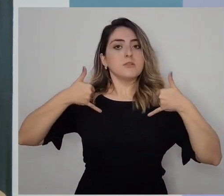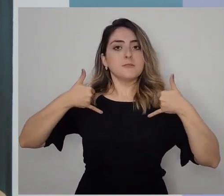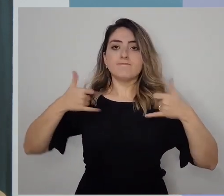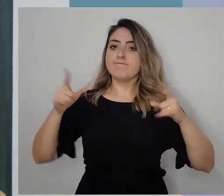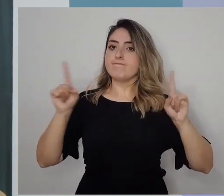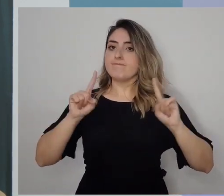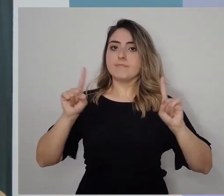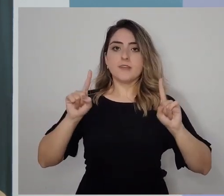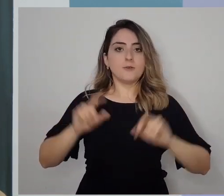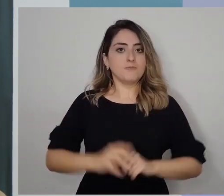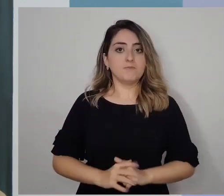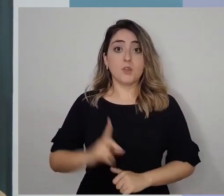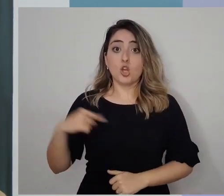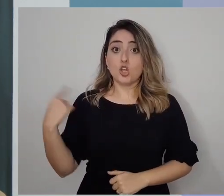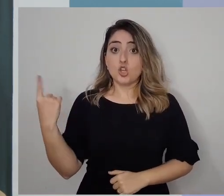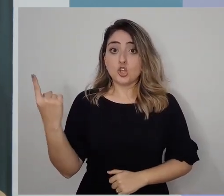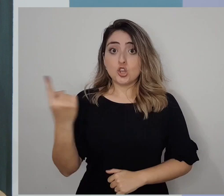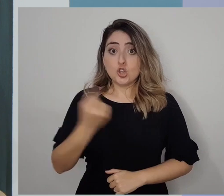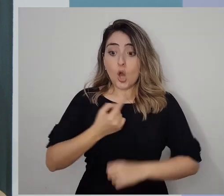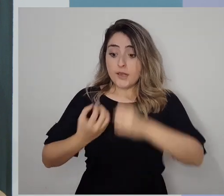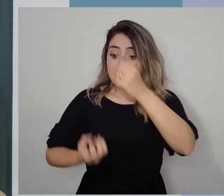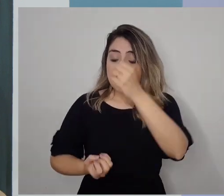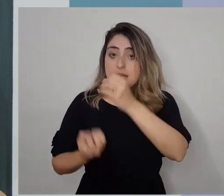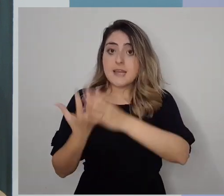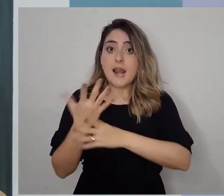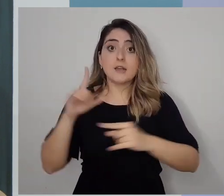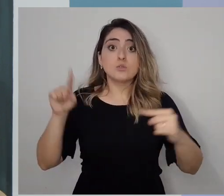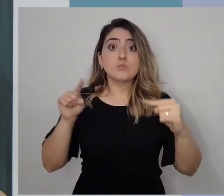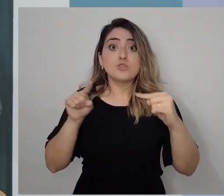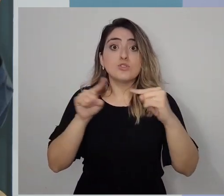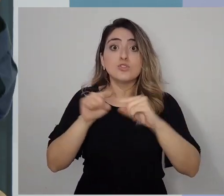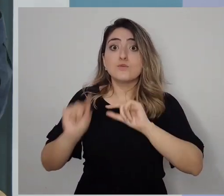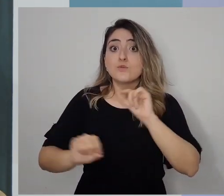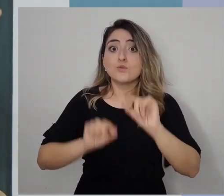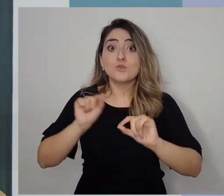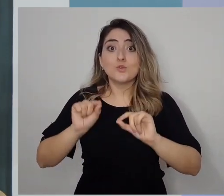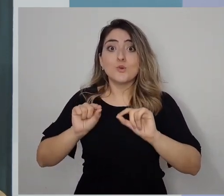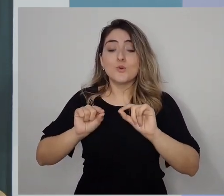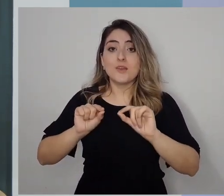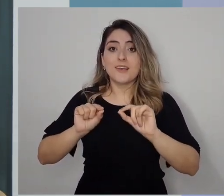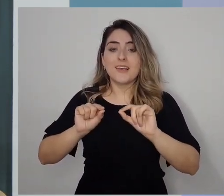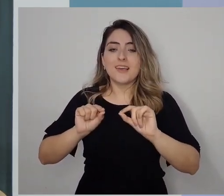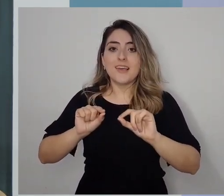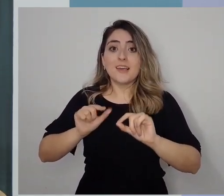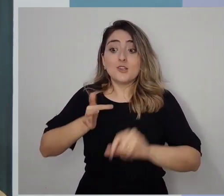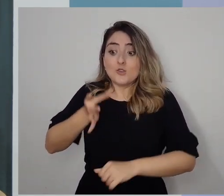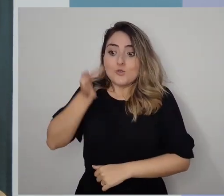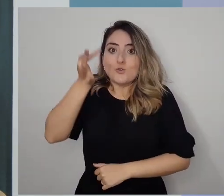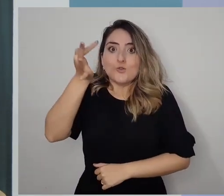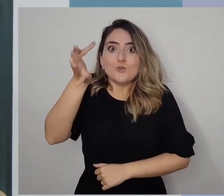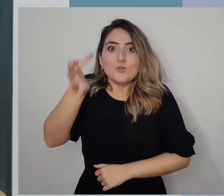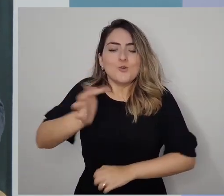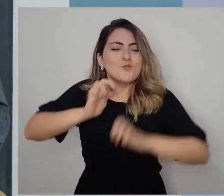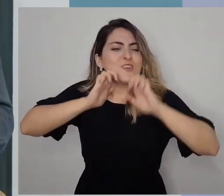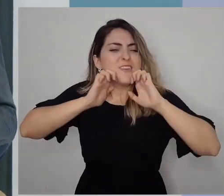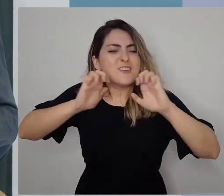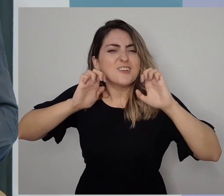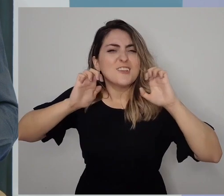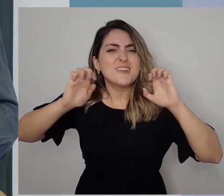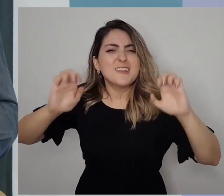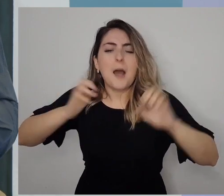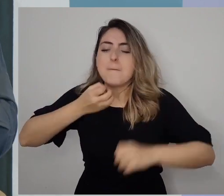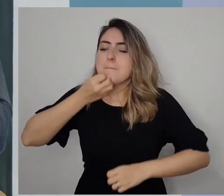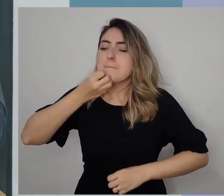Jesus para boas obras, as quais Deus de antemão preparou para que